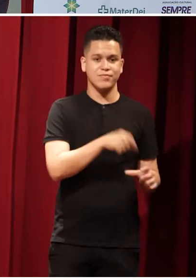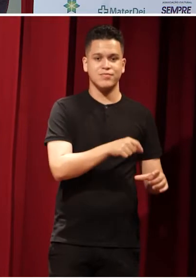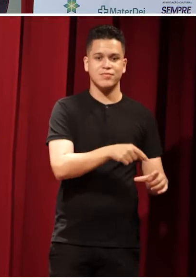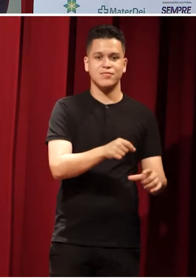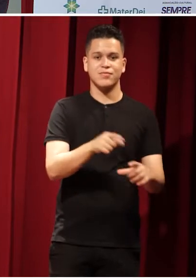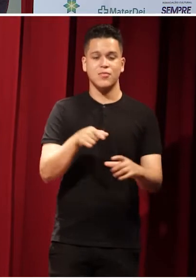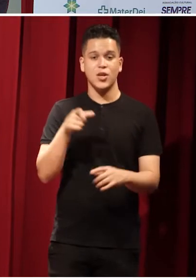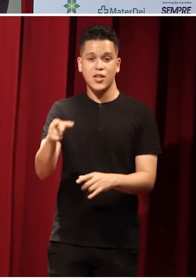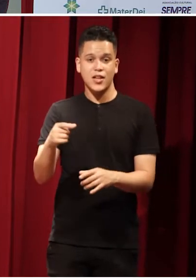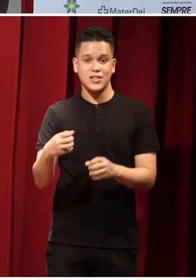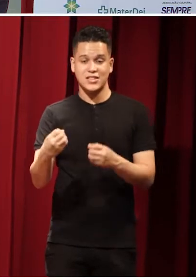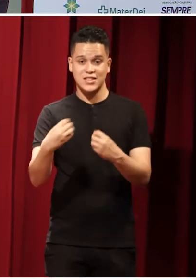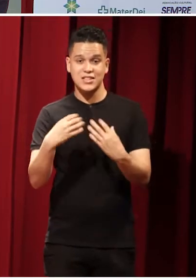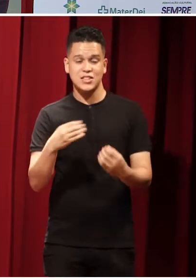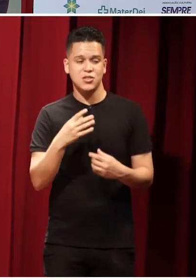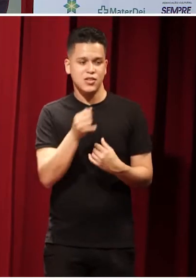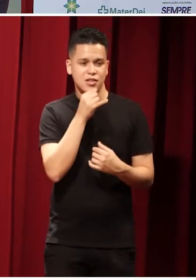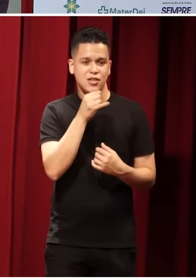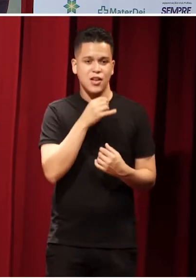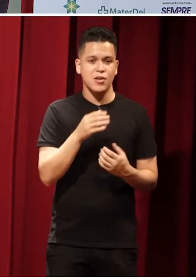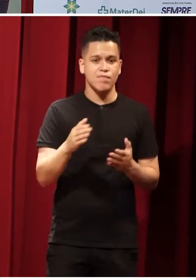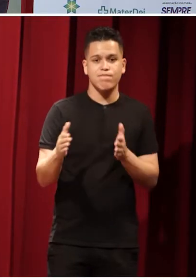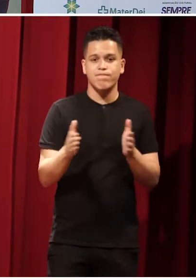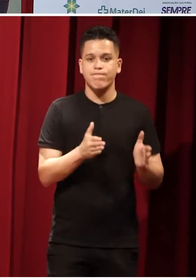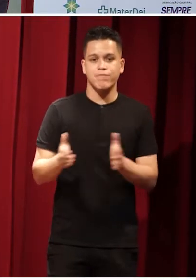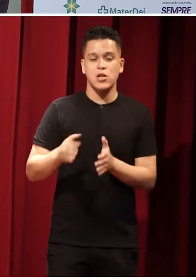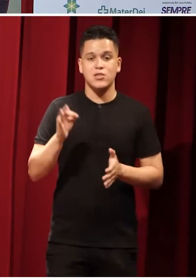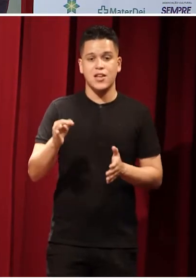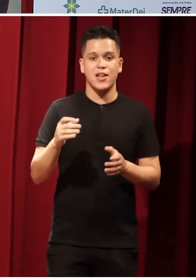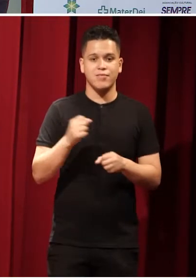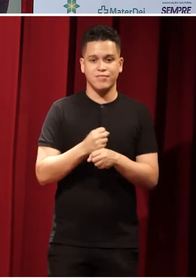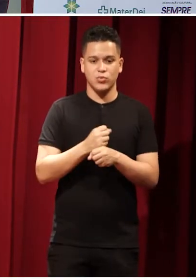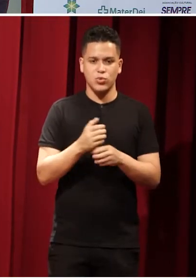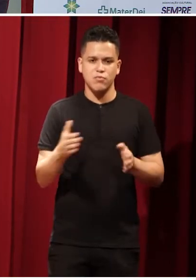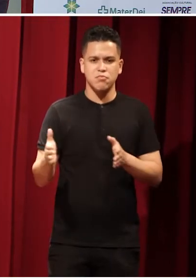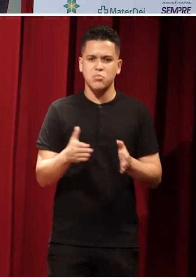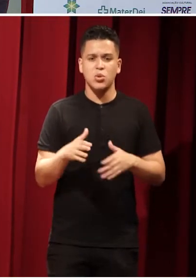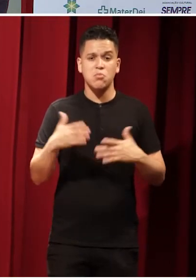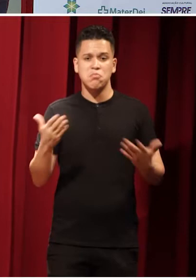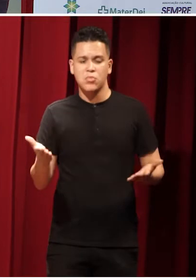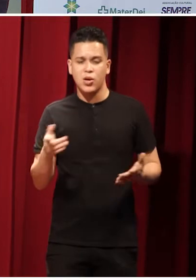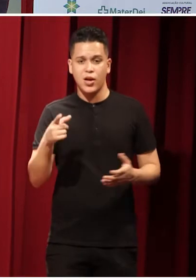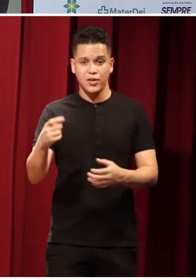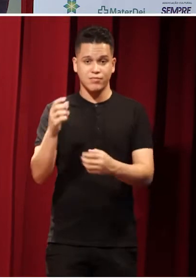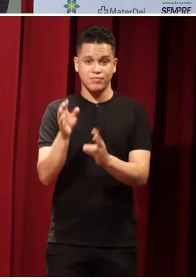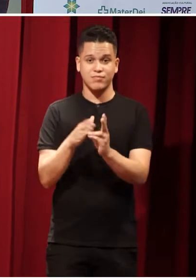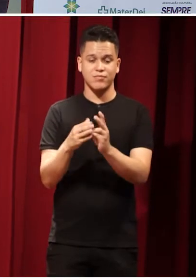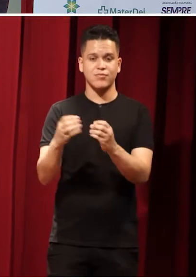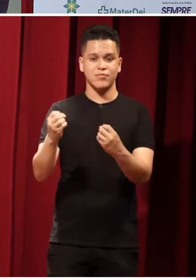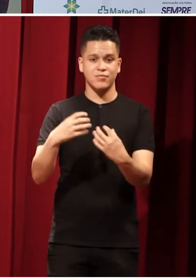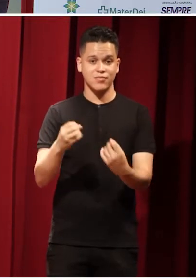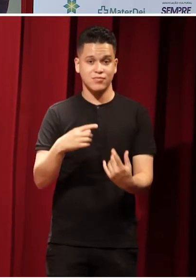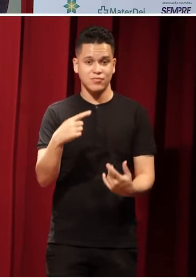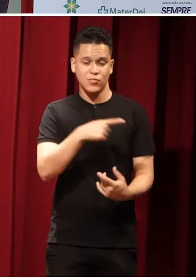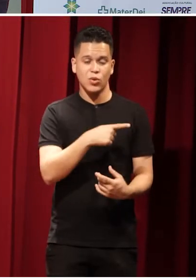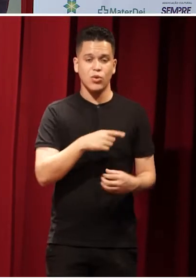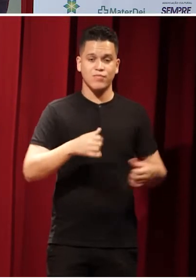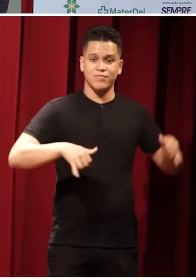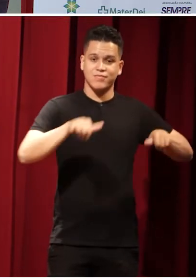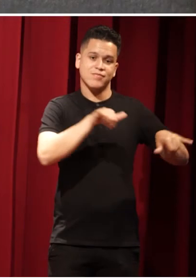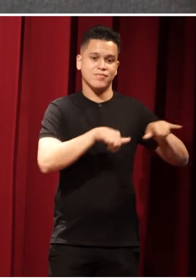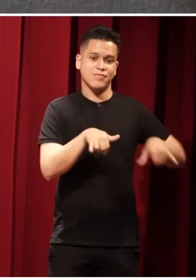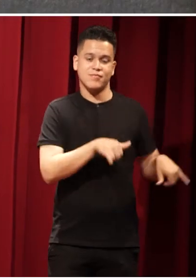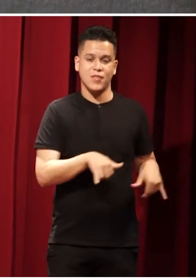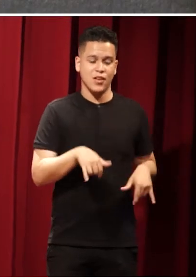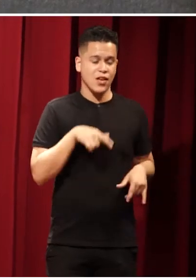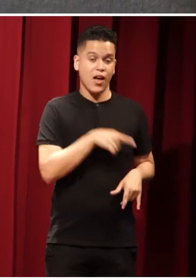eles dão as indicações dos períodos de crescimento de cada uma dessas sementes. Essas indicações são coletadas